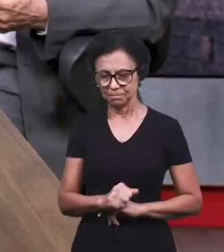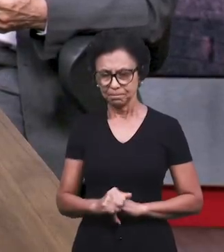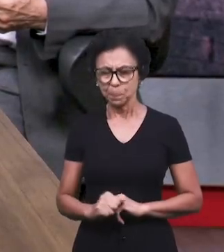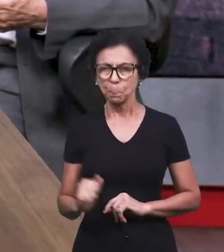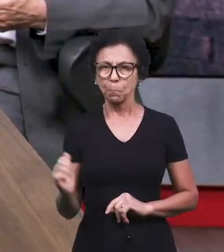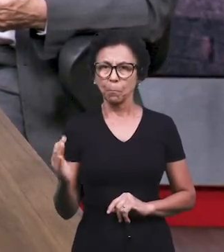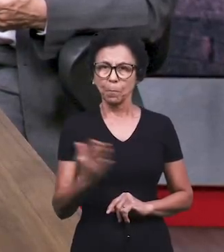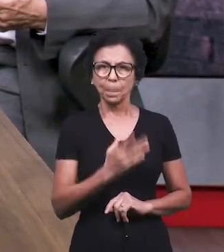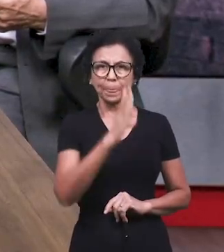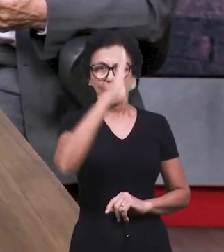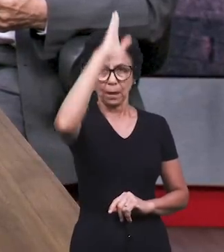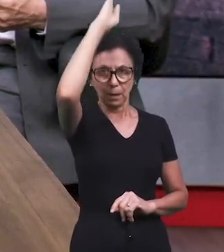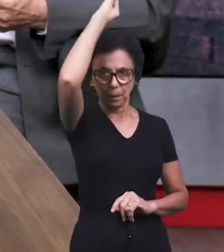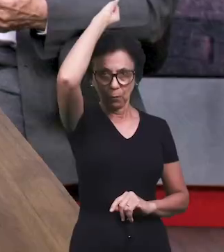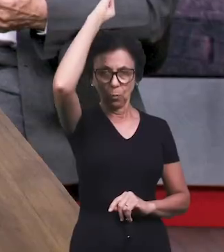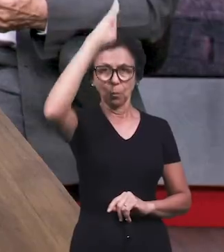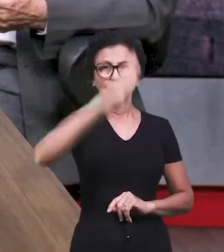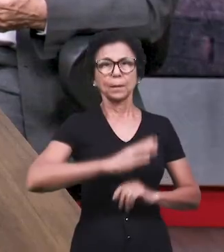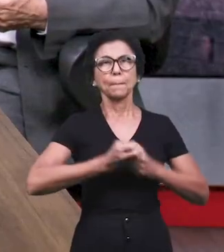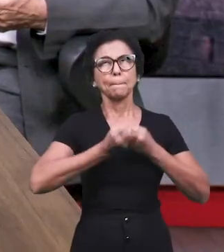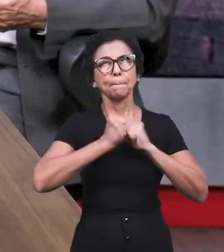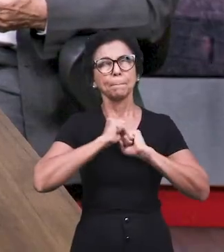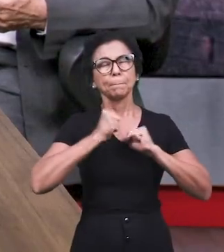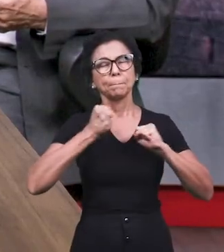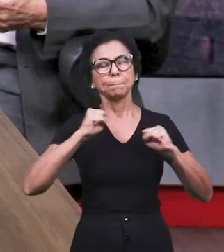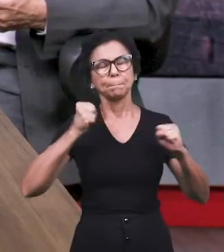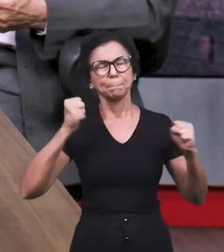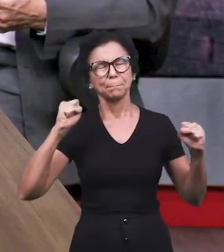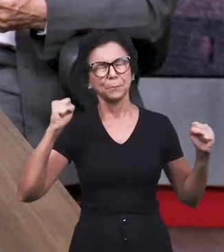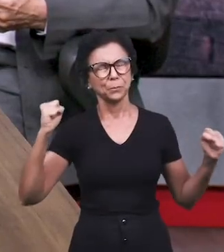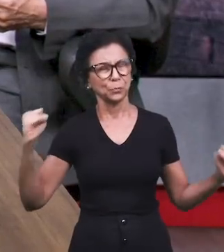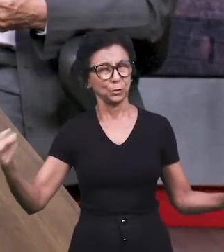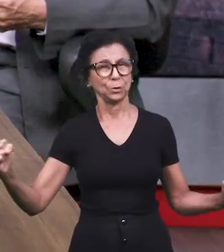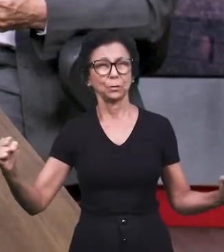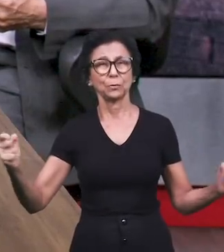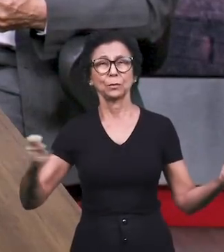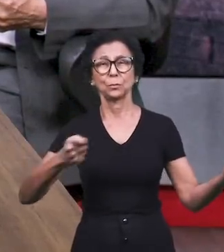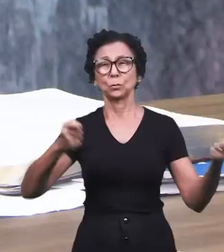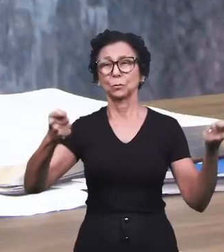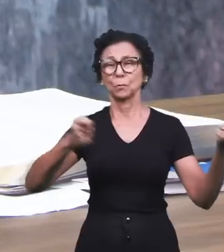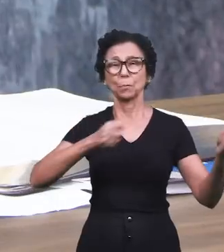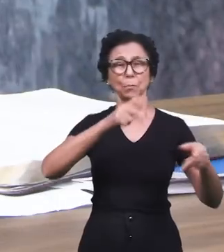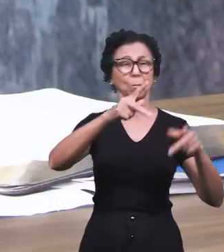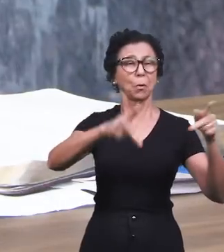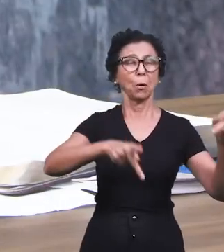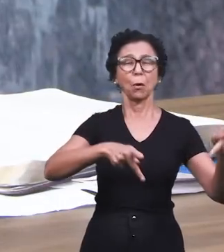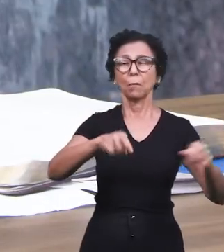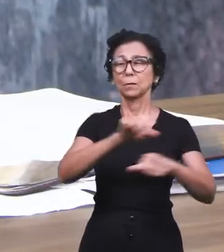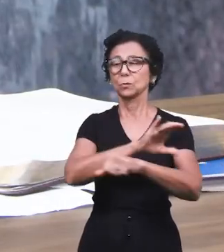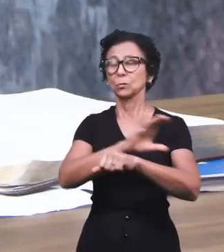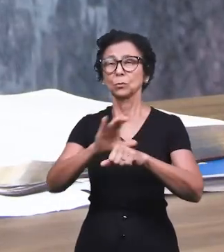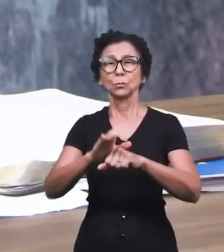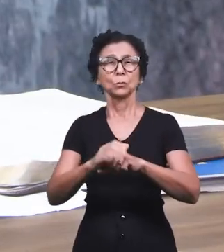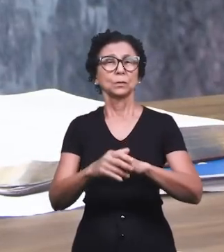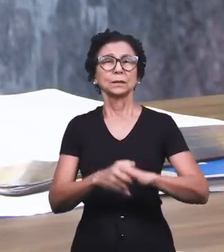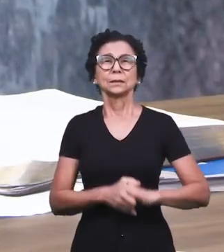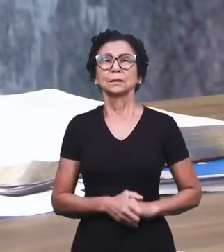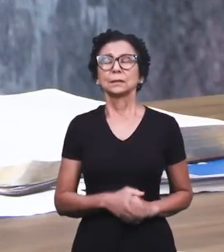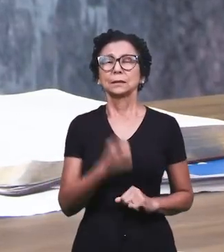peculiaridades. Era um império muito grande, territorialmente, que dominava muitos povos, muitas culturas, muitas